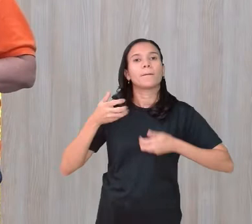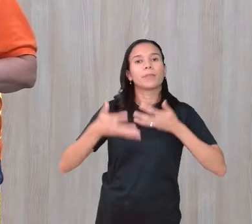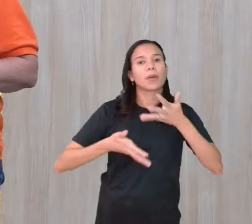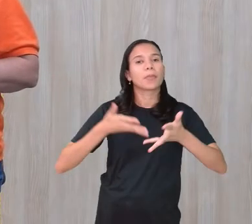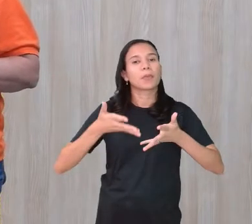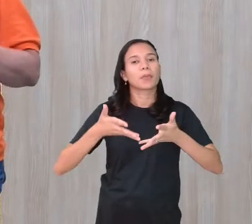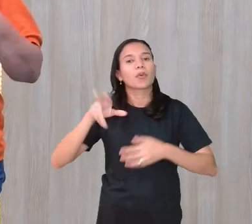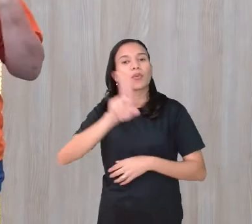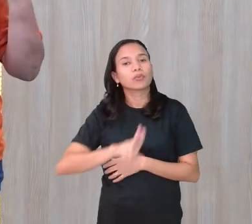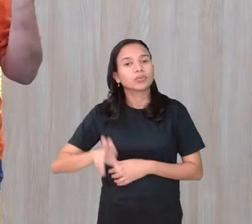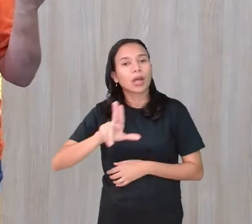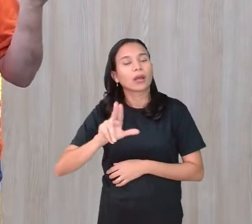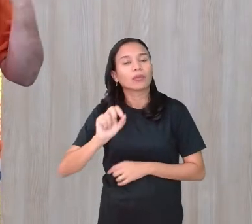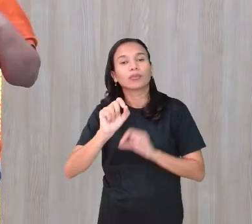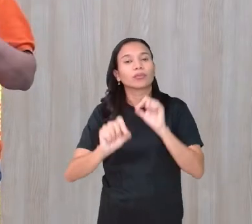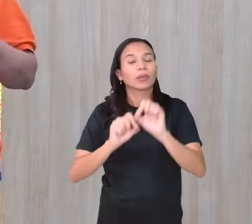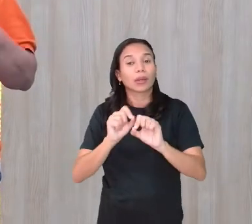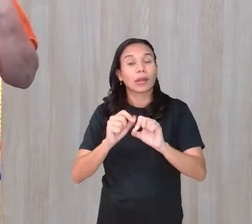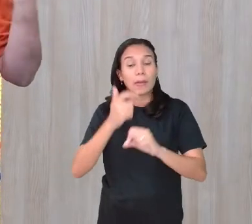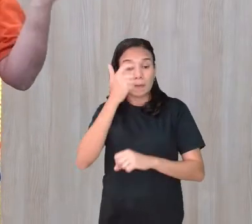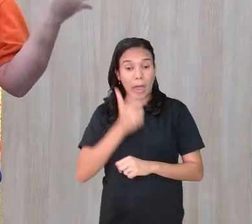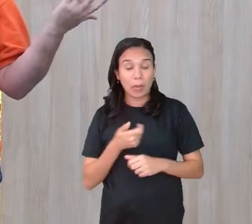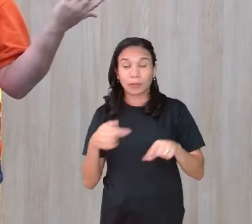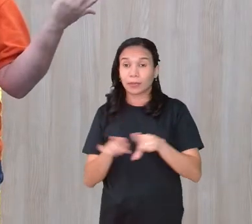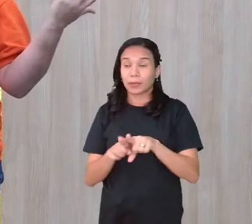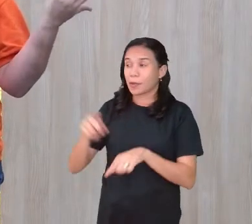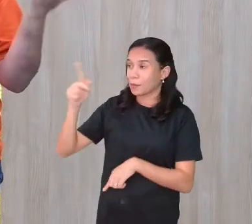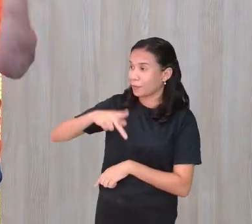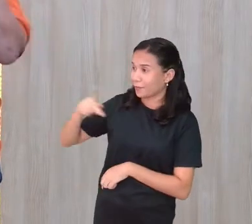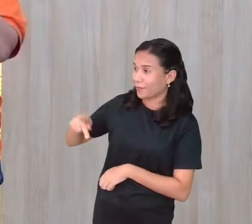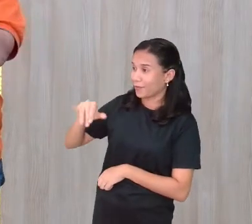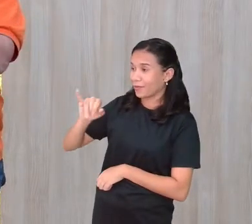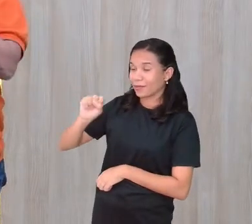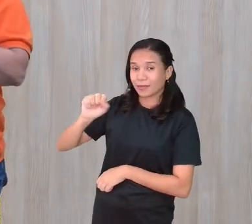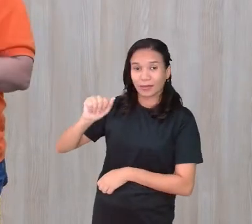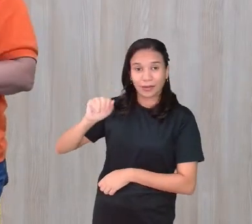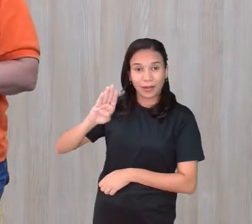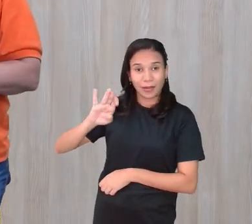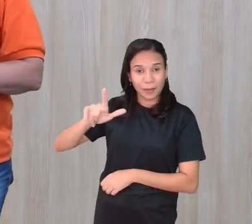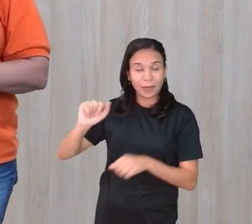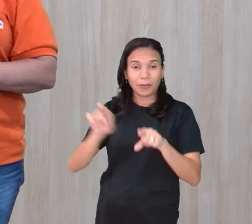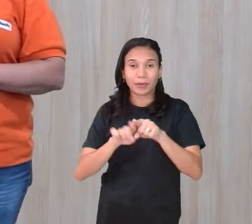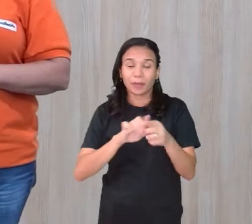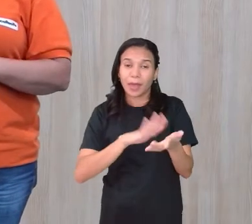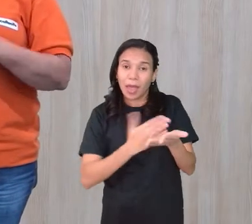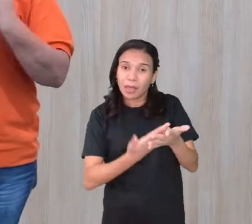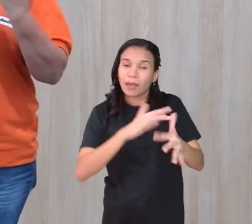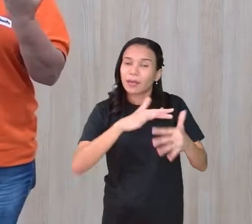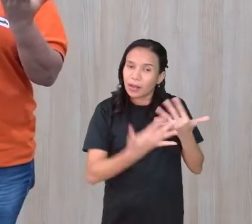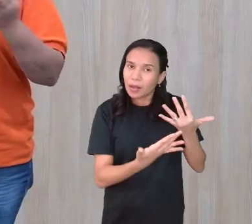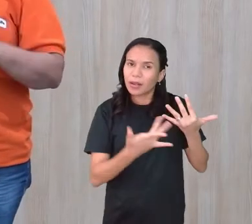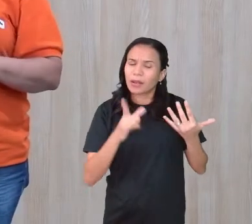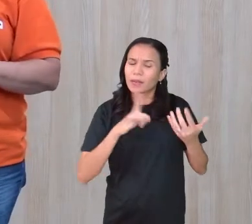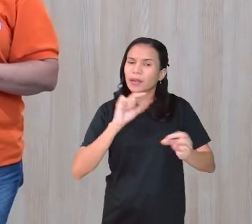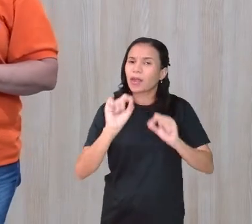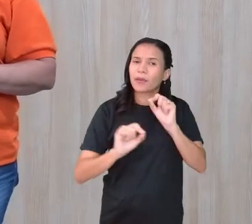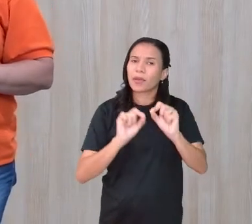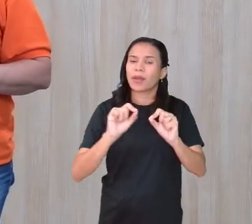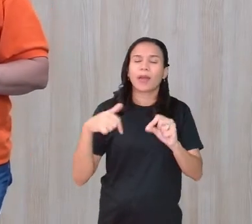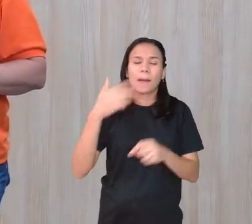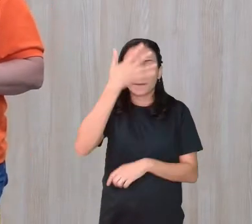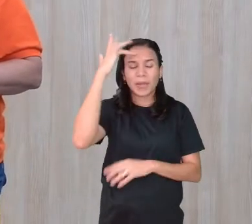sendo lida, e a minha fala da professora Isabel e de Helena, não é? Está sendo lida porque está